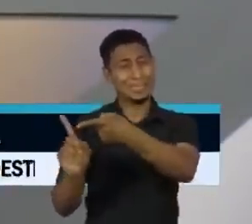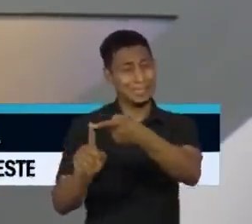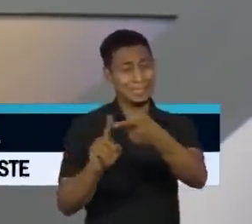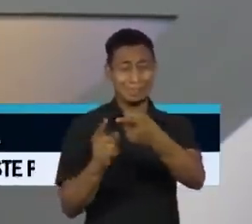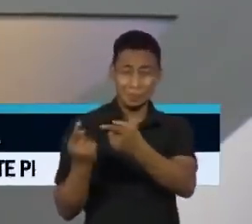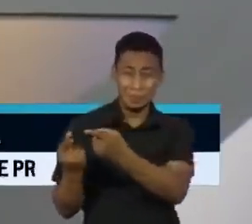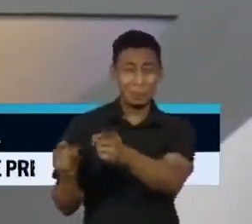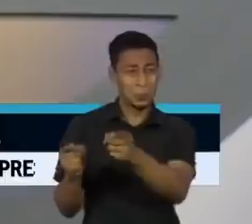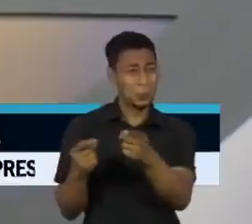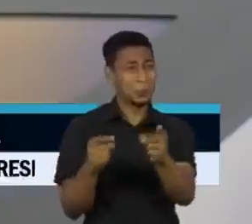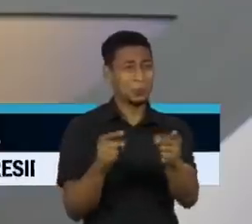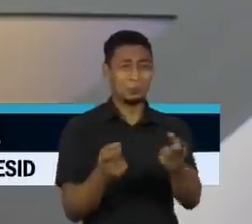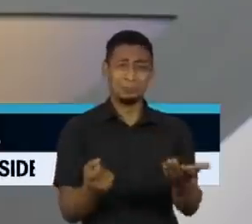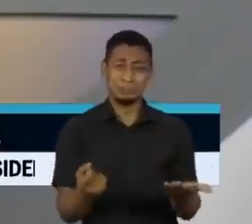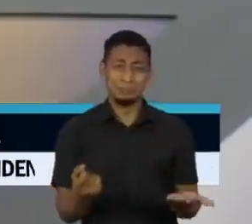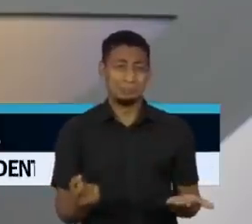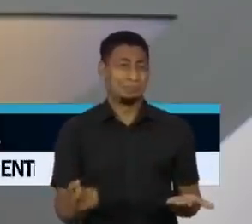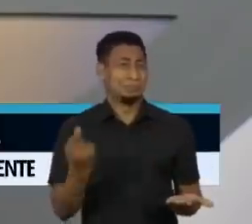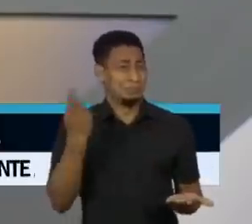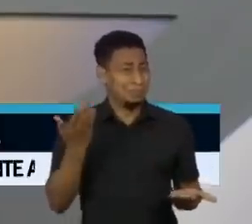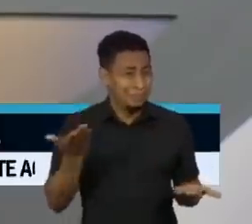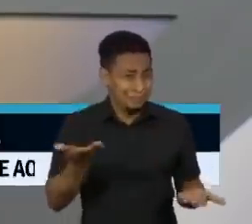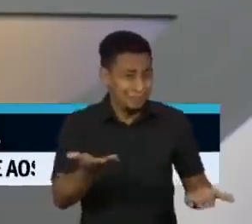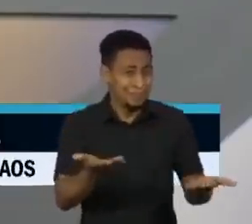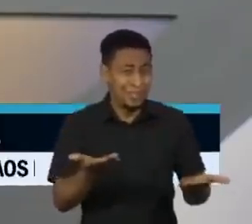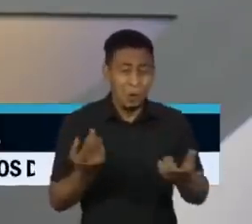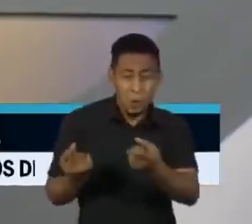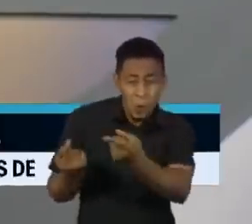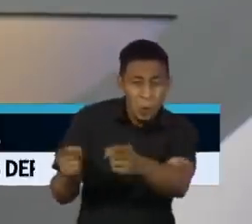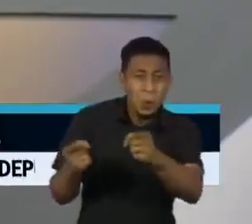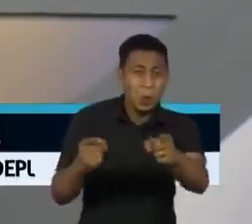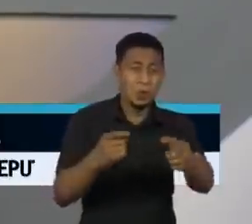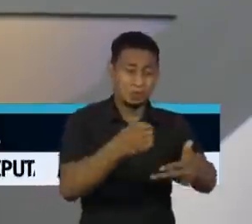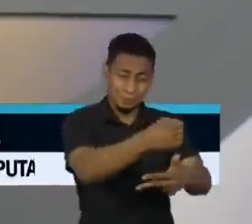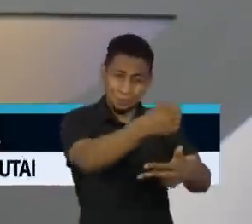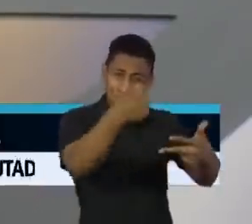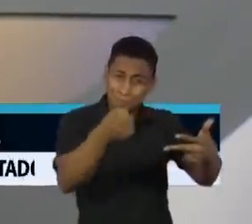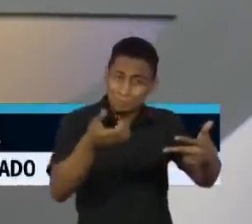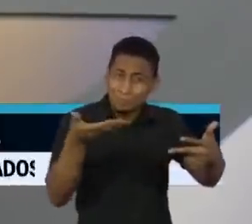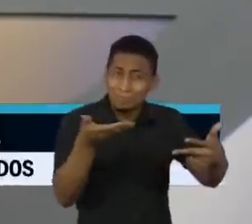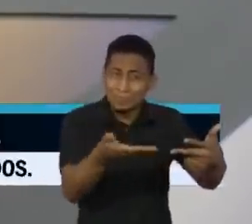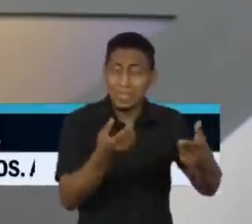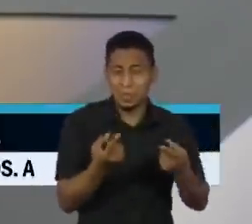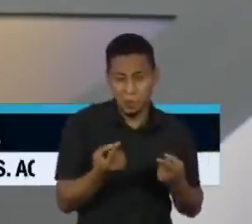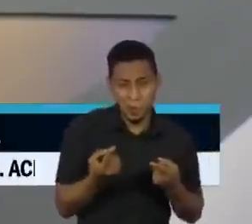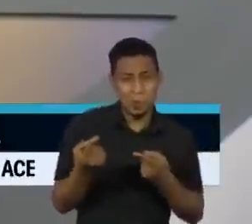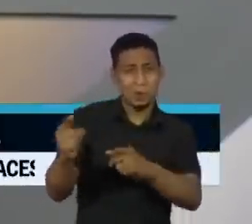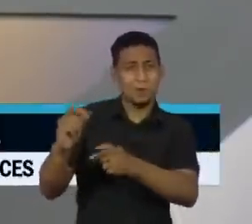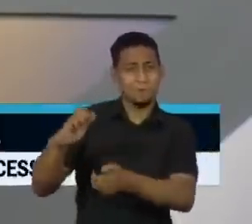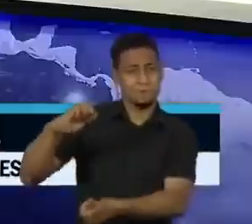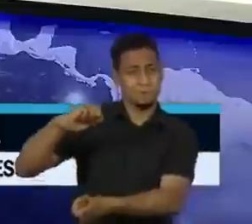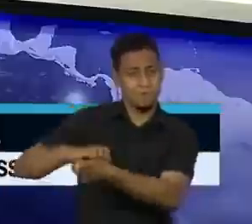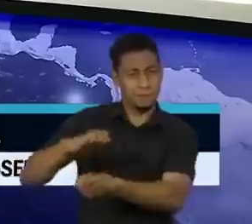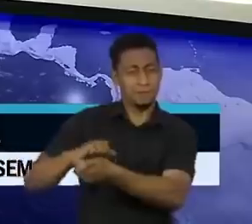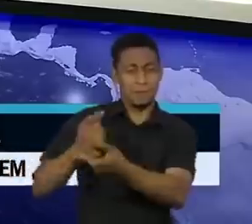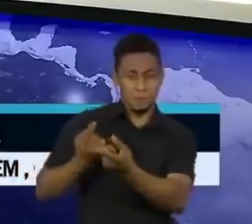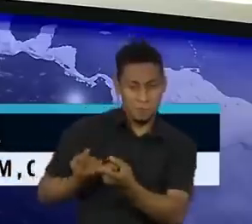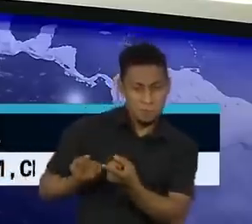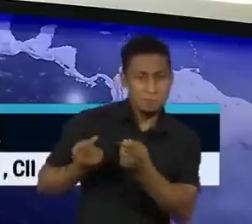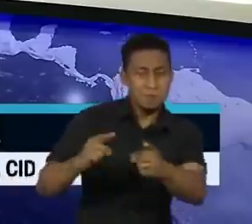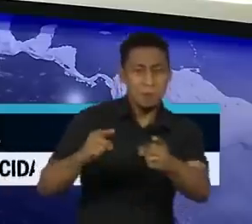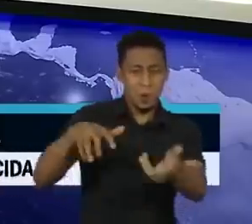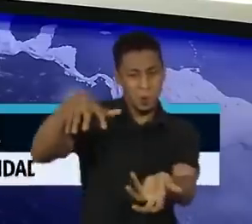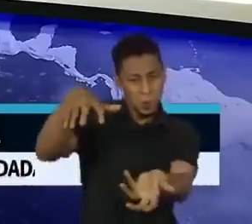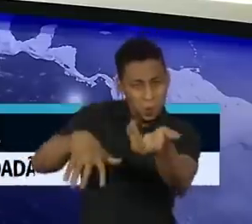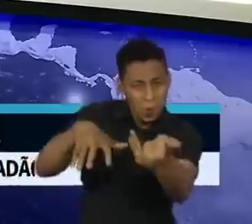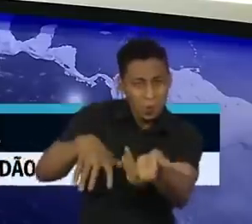sistematicidade impressionante ataques às instituições, como foi dito aqui, né? Ele ataca o Supremo Tribunal Federal, ele ataca o